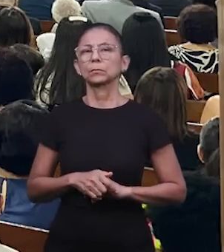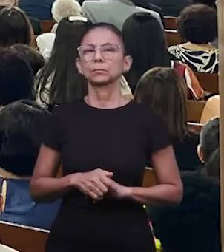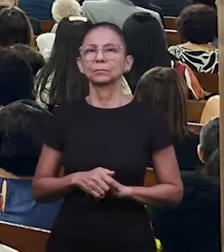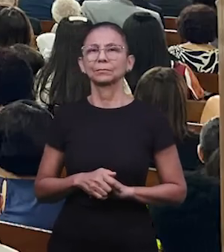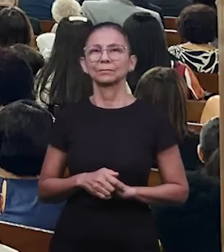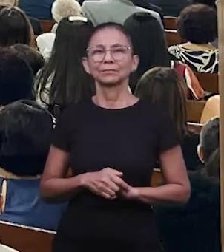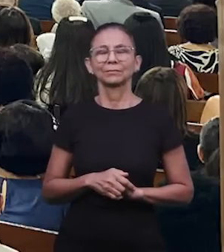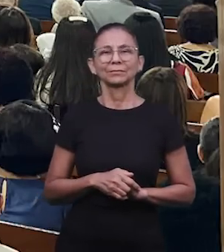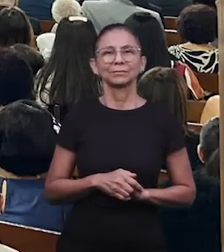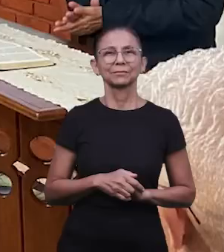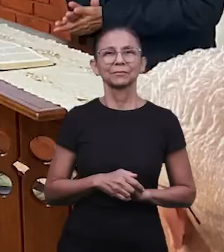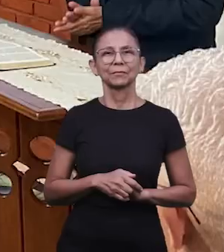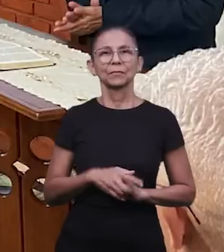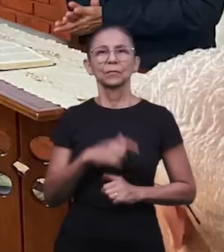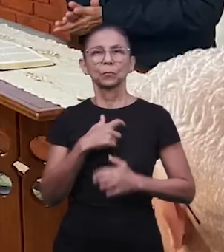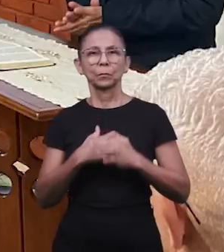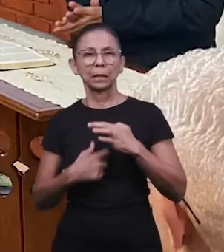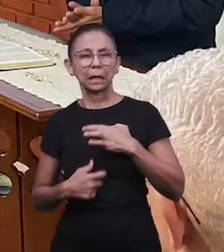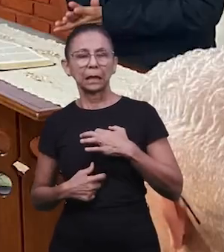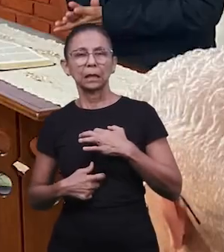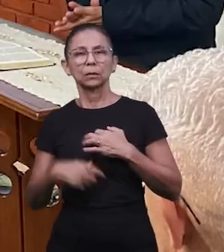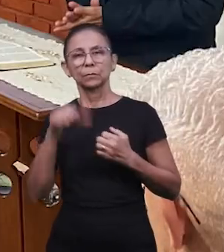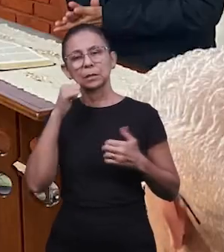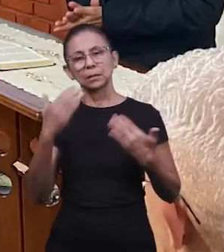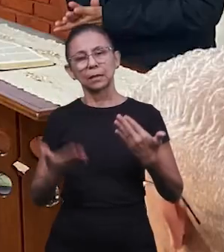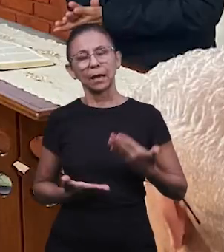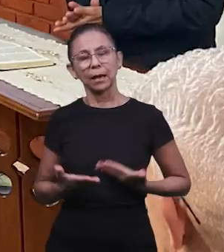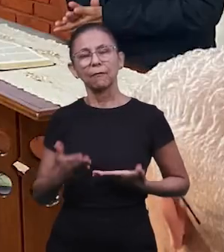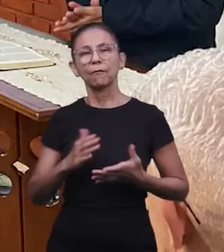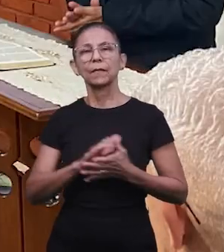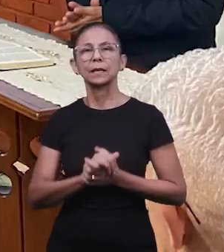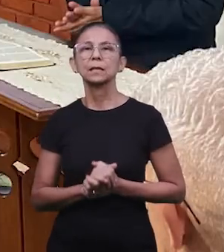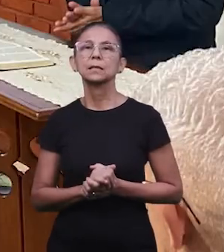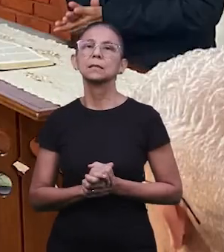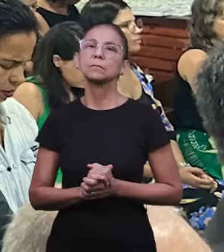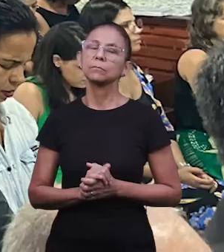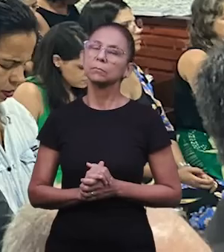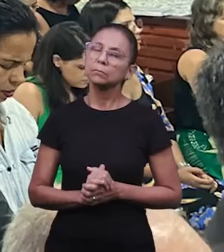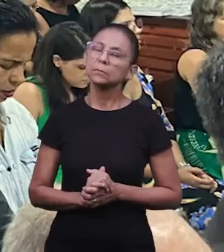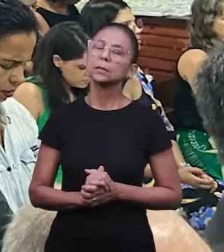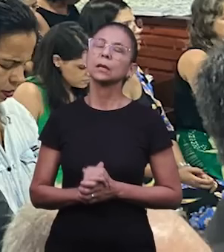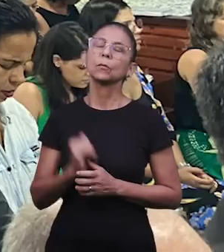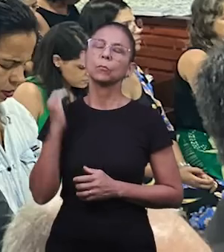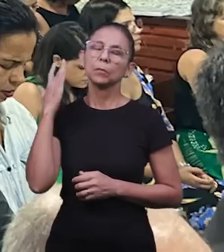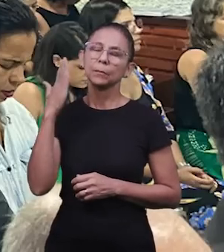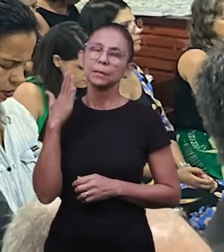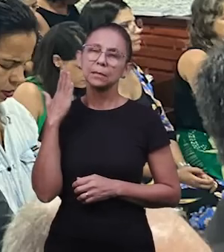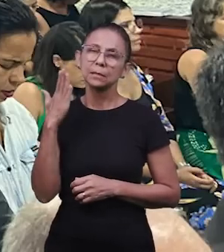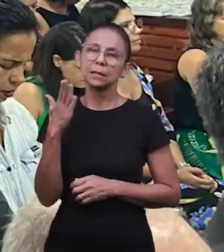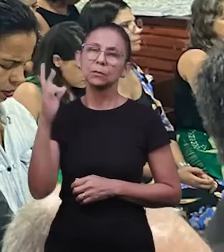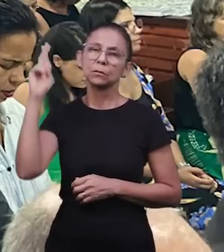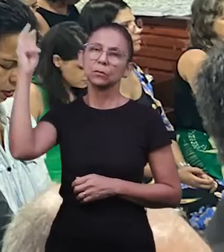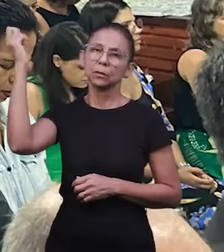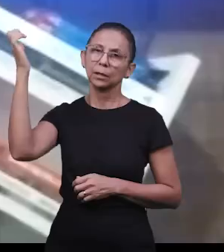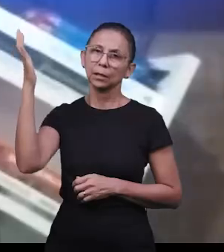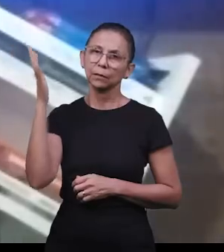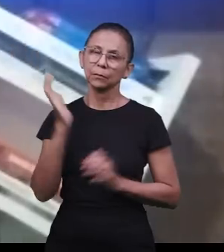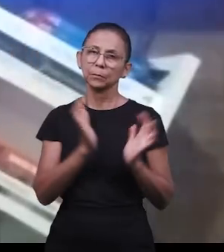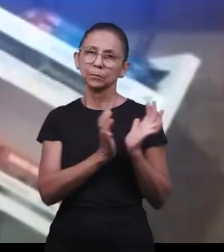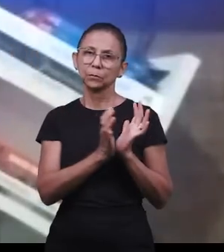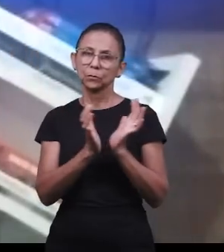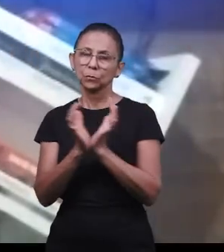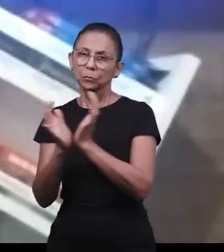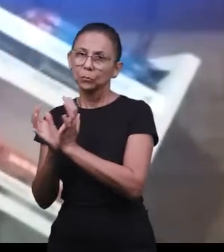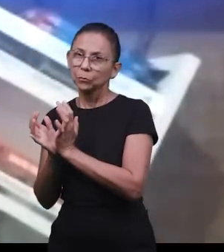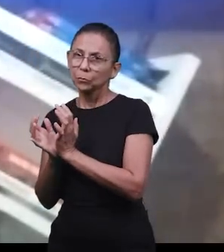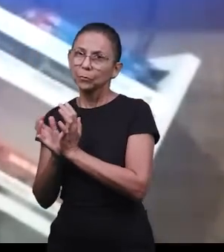Essa reunião é realizada todo início de mês, sempre com uma palavra direcionada da parte do Senhor a estes segmentos. Tivemos